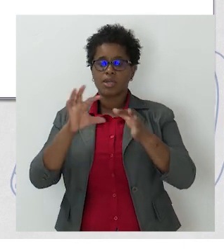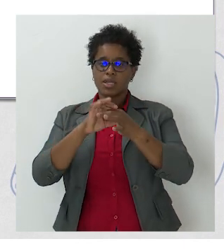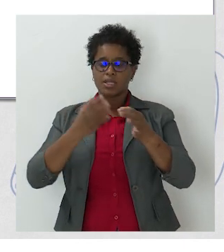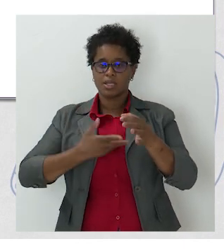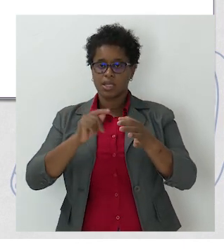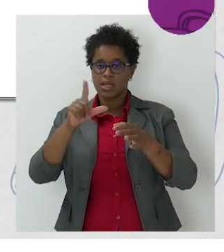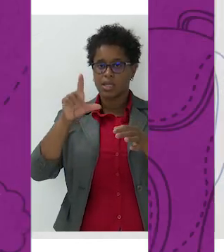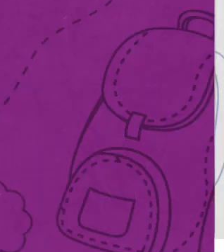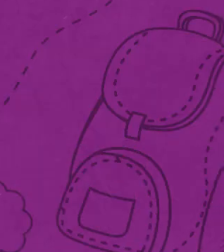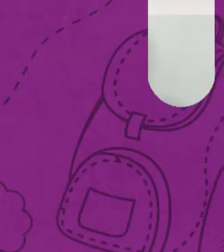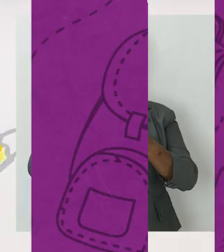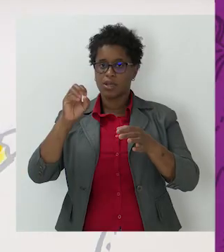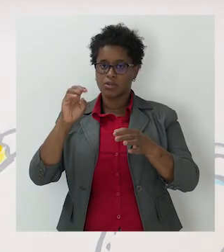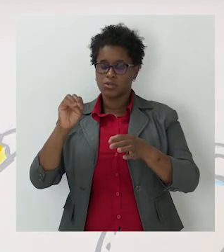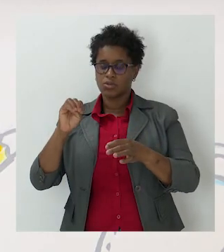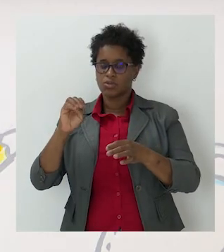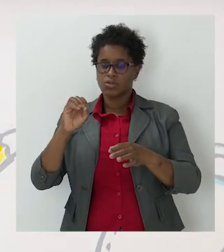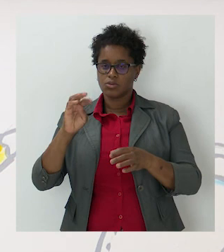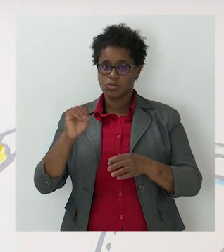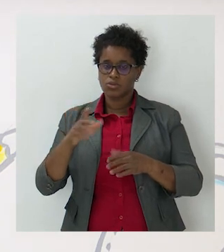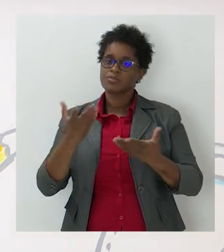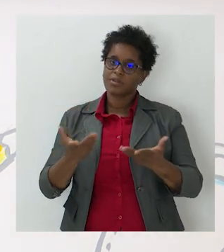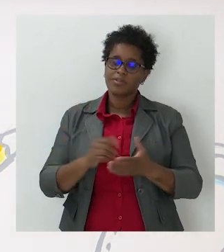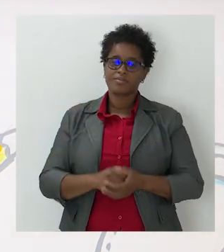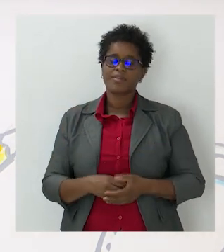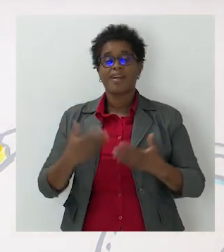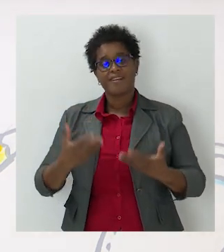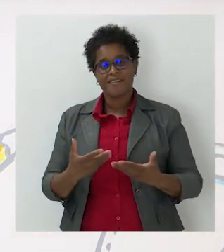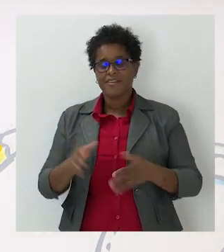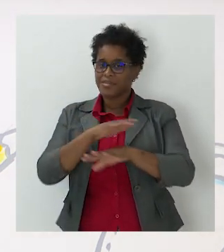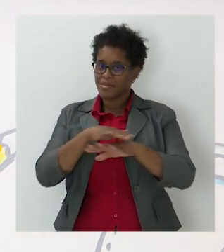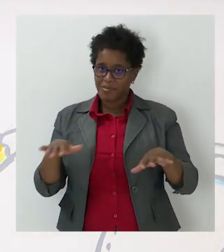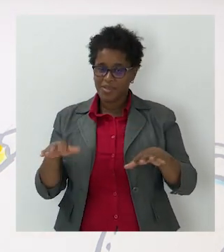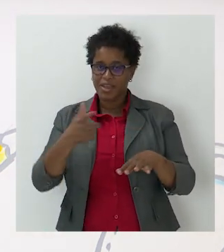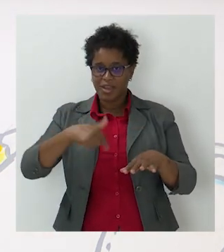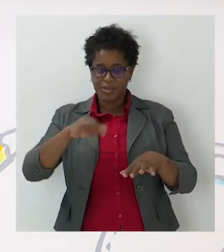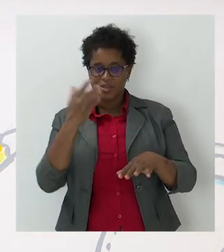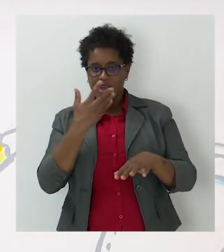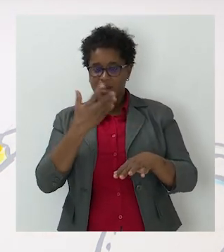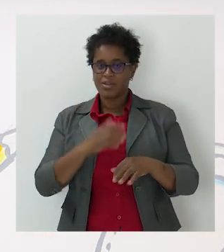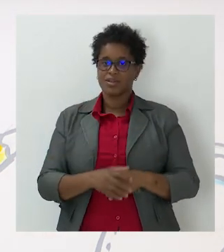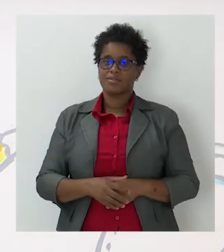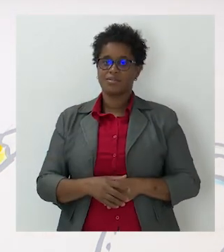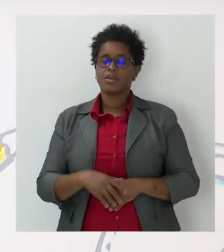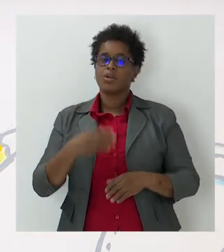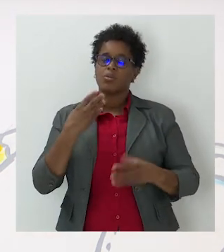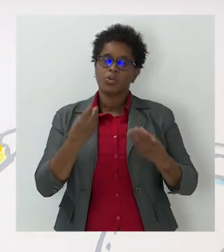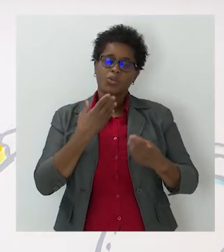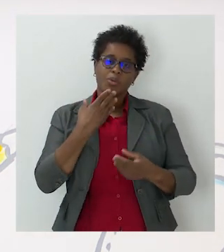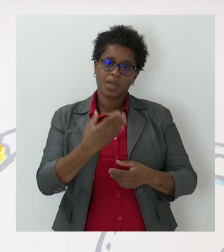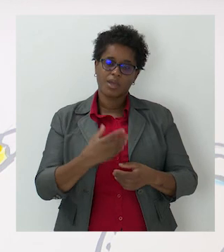Delos. E a gente, desta forma, terminamos a nossa aula. Muito